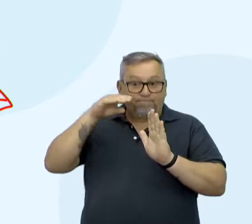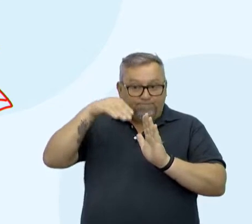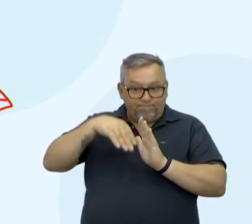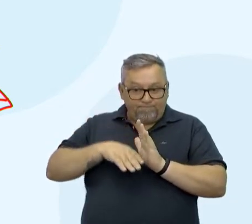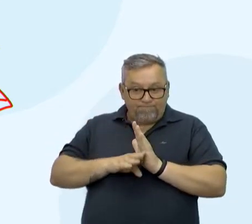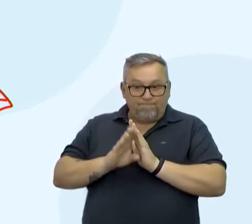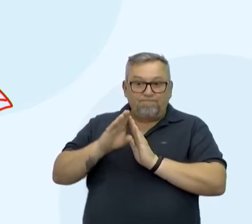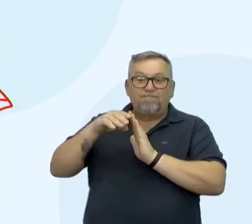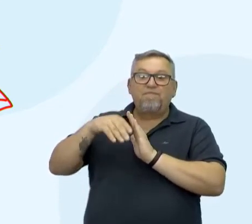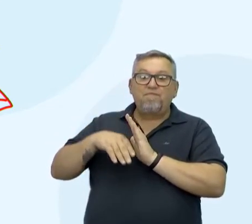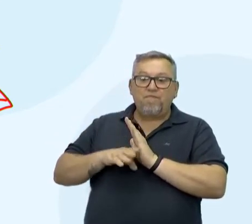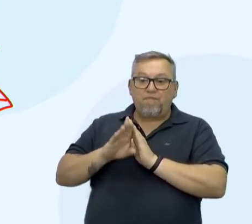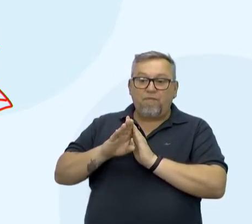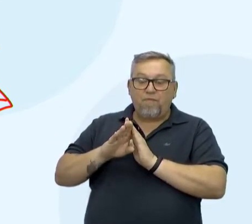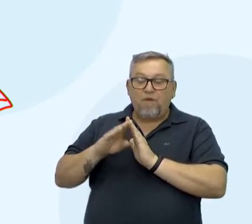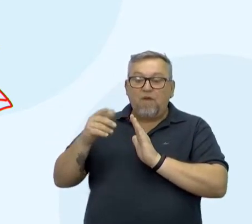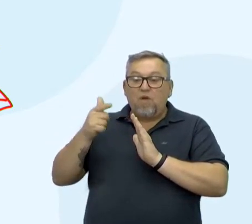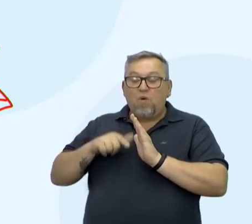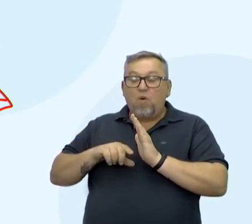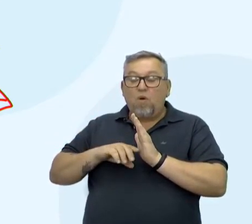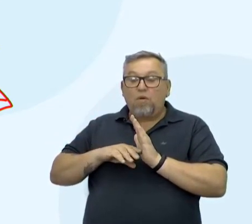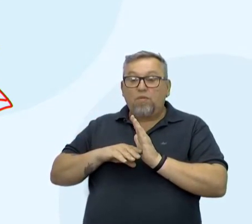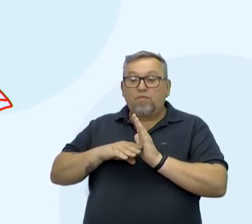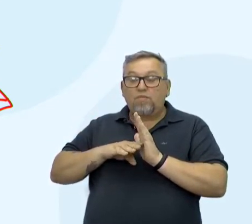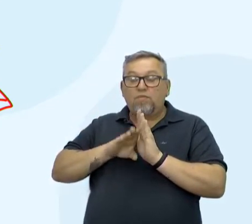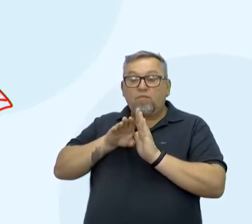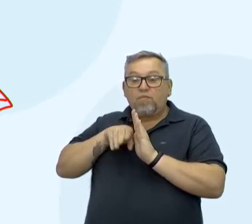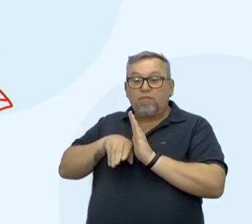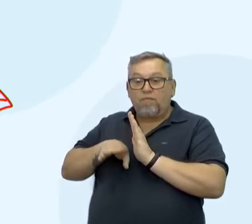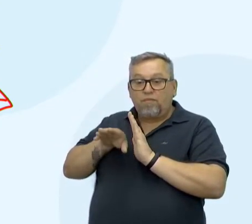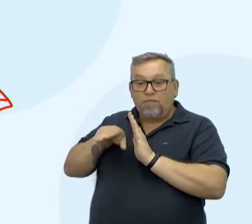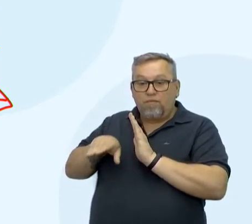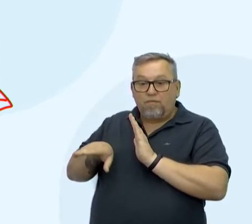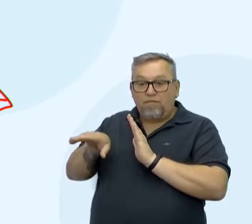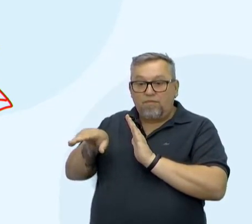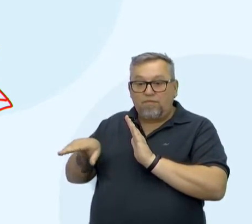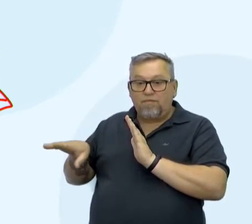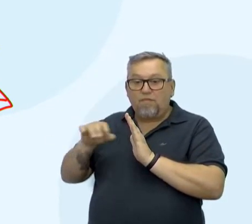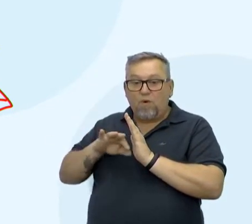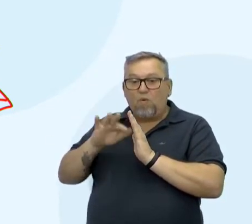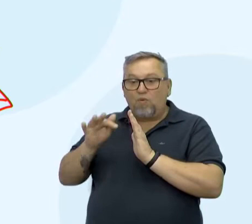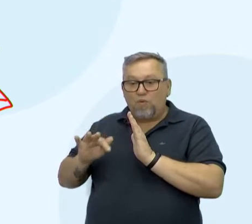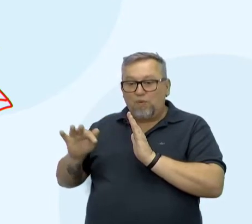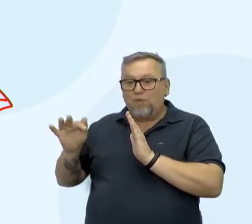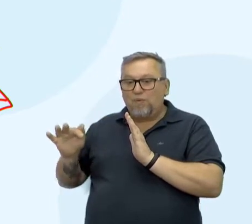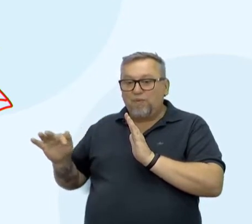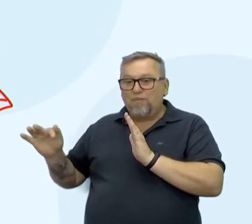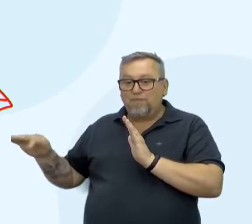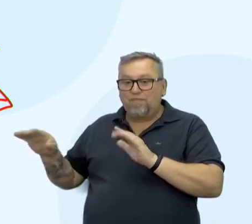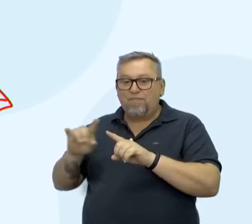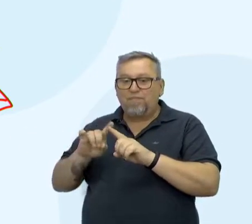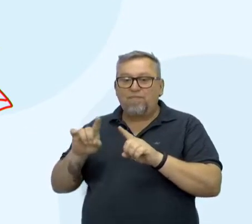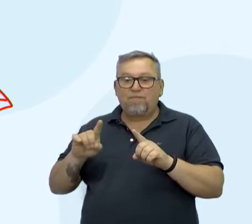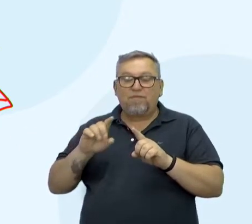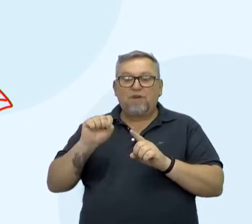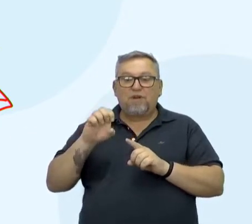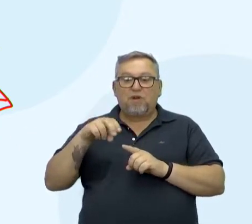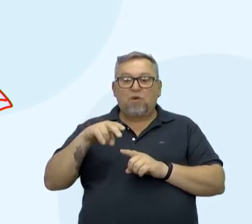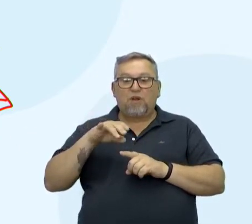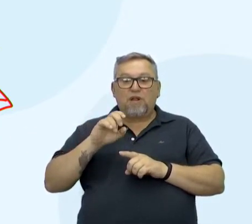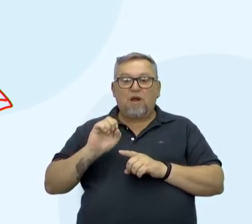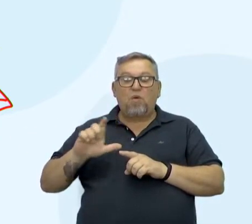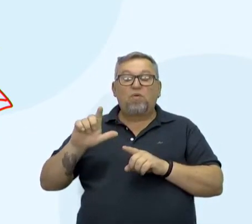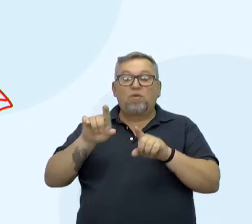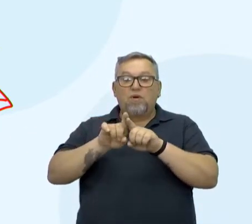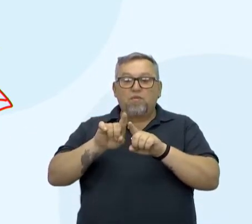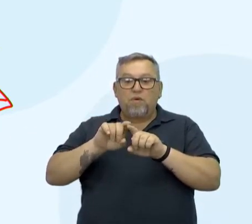tem o campo elétrico, né? A direção dela aqui no caso, né? A direção dela. E aí o seno do ângulo, né? É uma onda senoidal. Então tem a